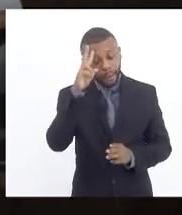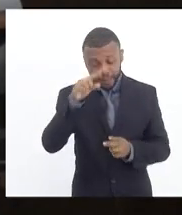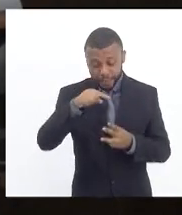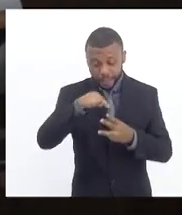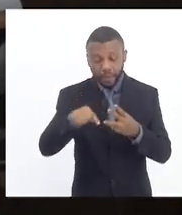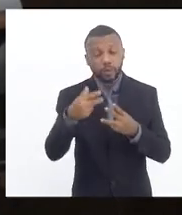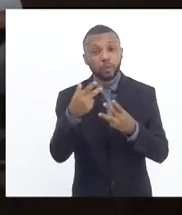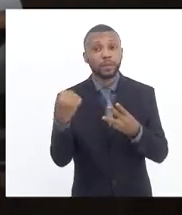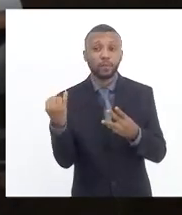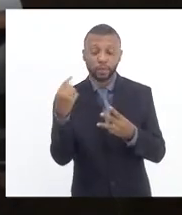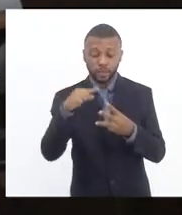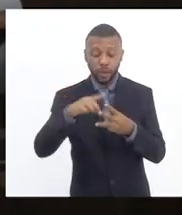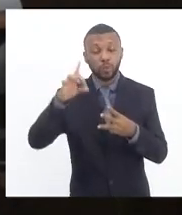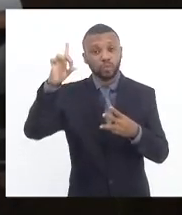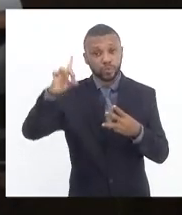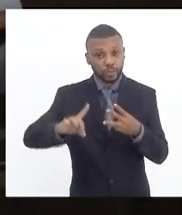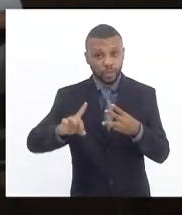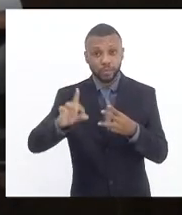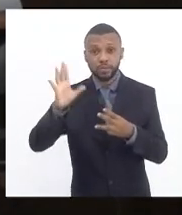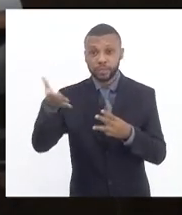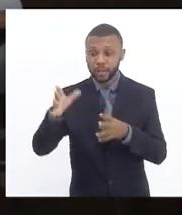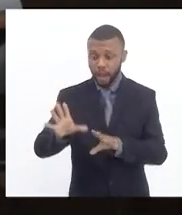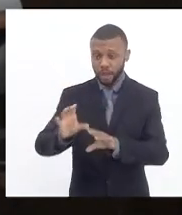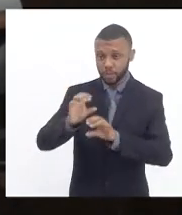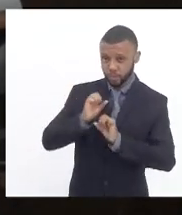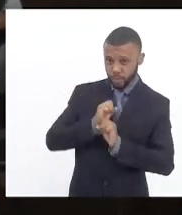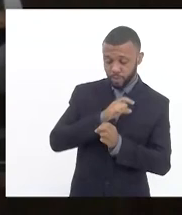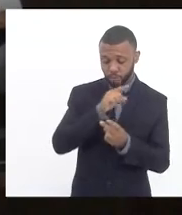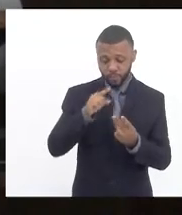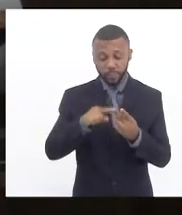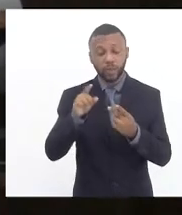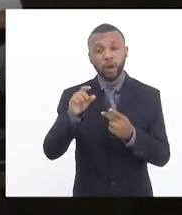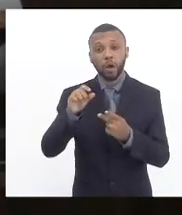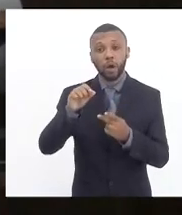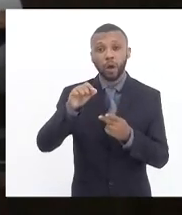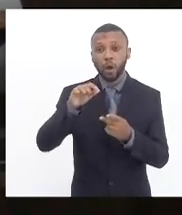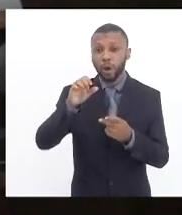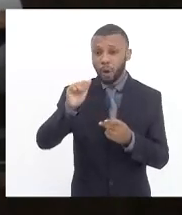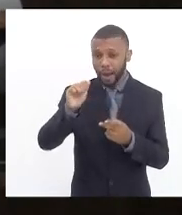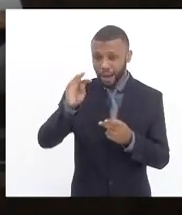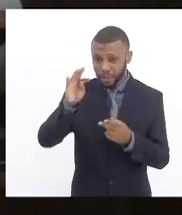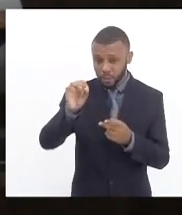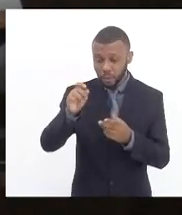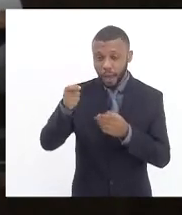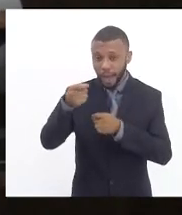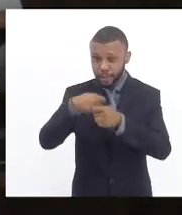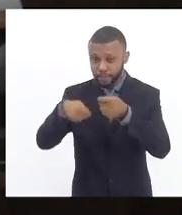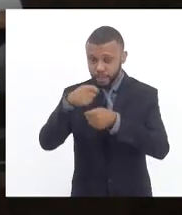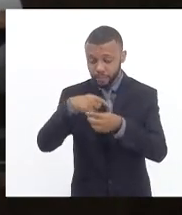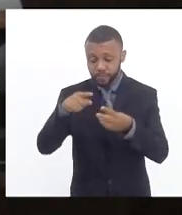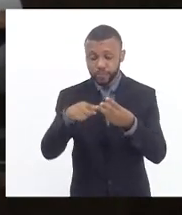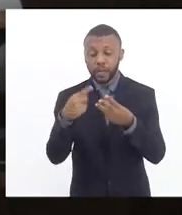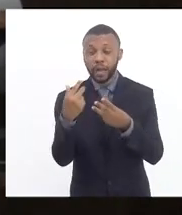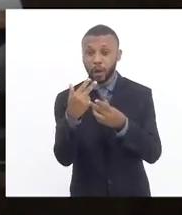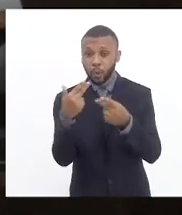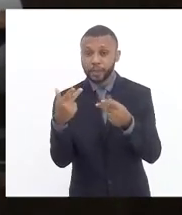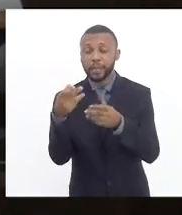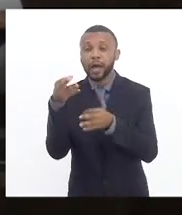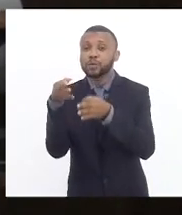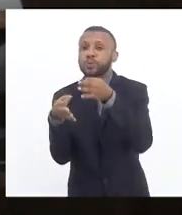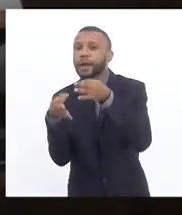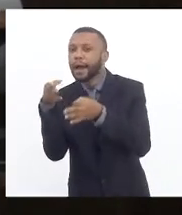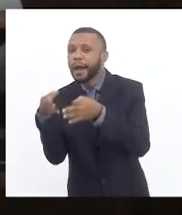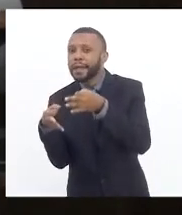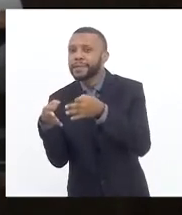importante que é o direito adquirido o ato administrativo perfeito EA coisa julgada não pode ter retrocesso e